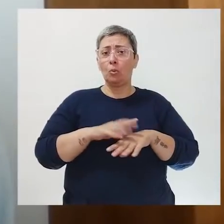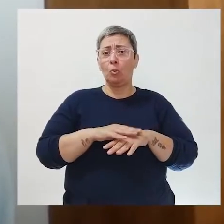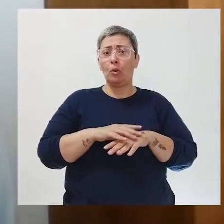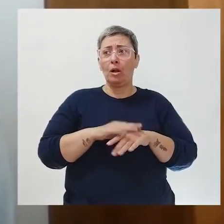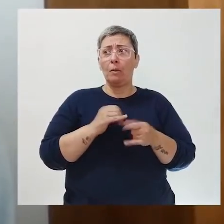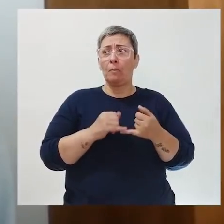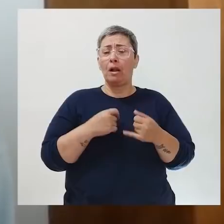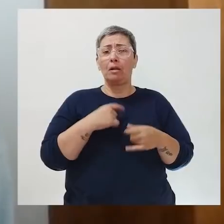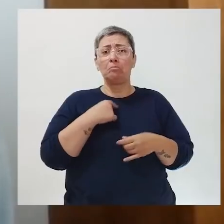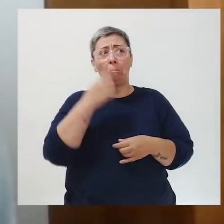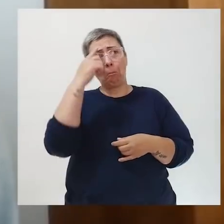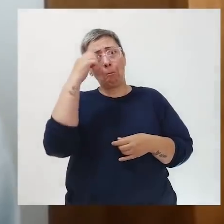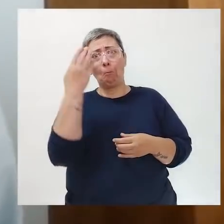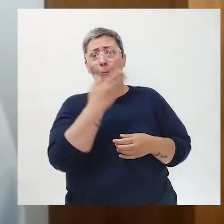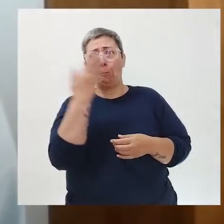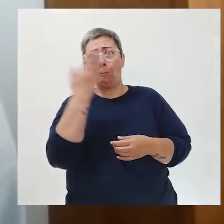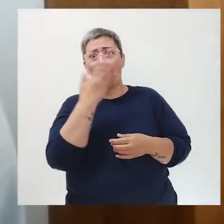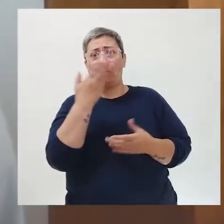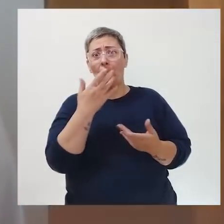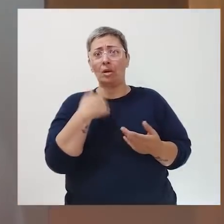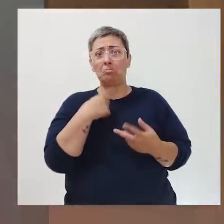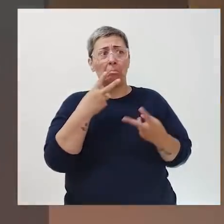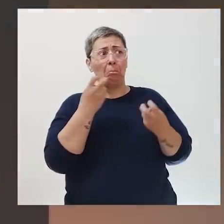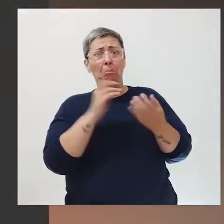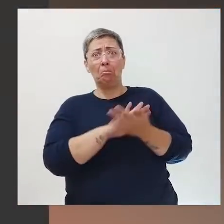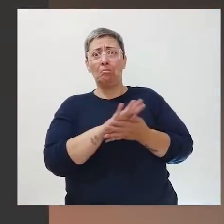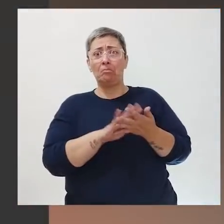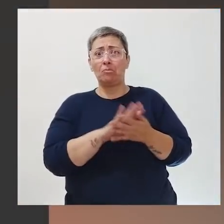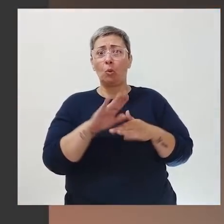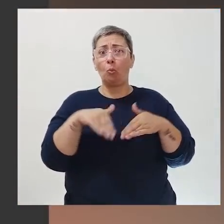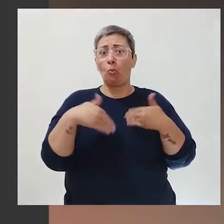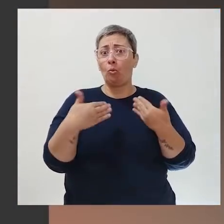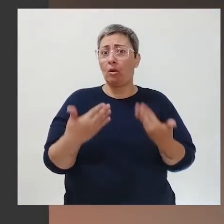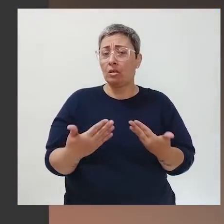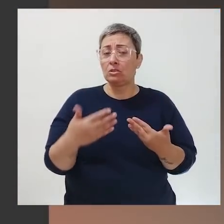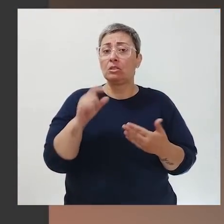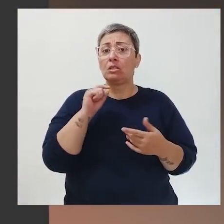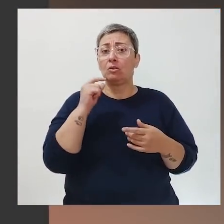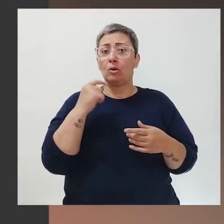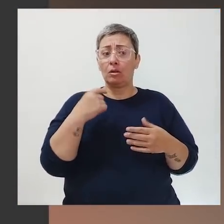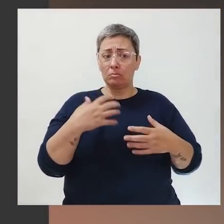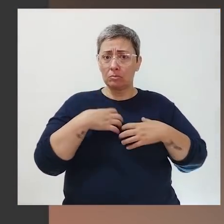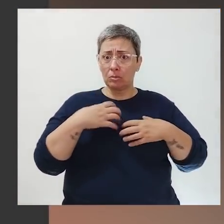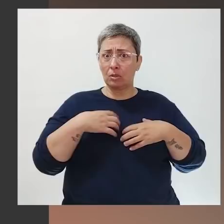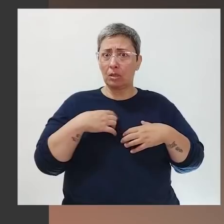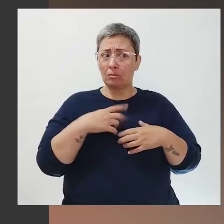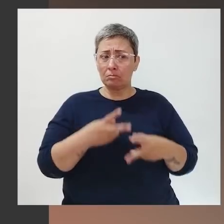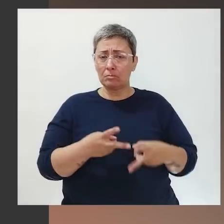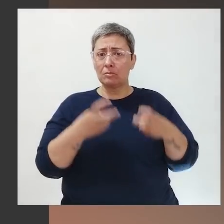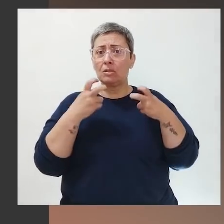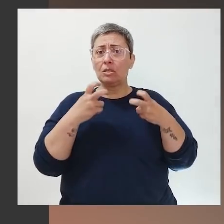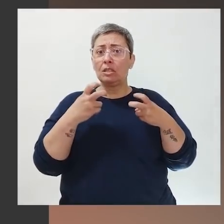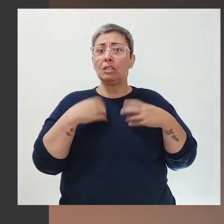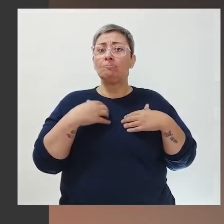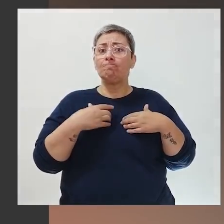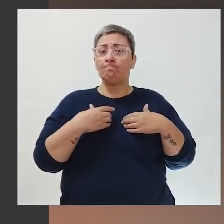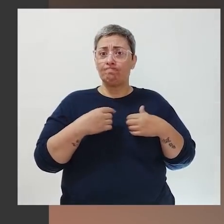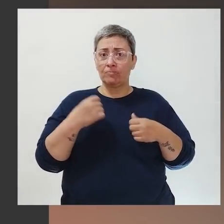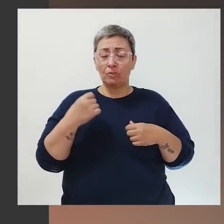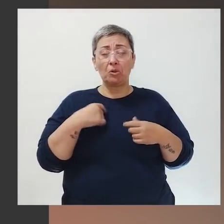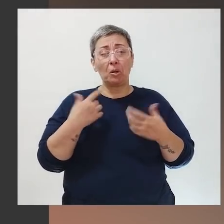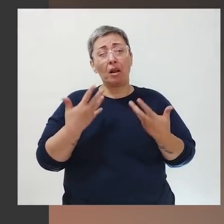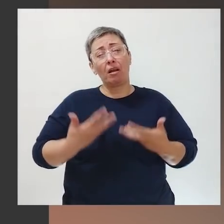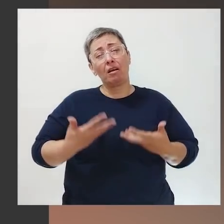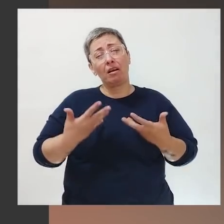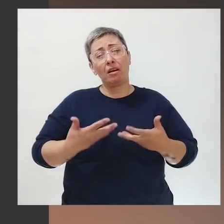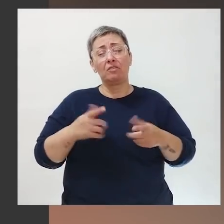doença ela passa quase que despercebida. E quando ela apresenta alguns sintomas, esses sintomas são bem